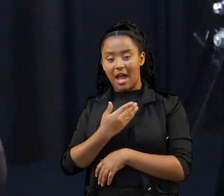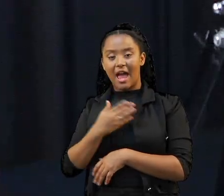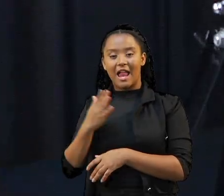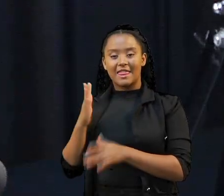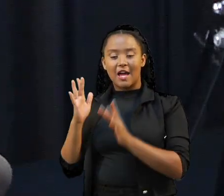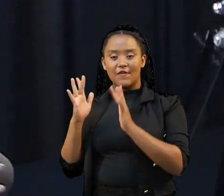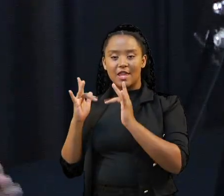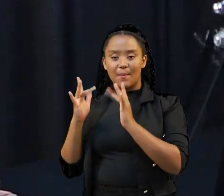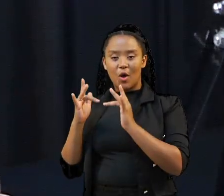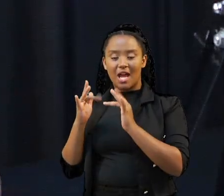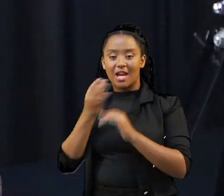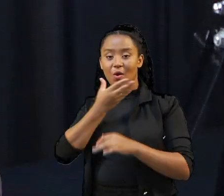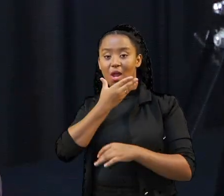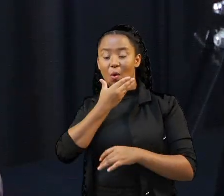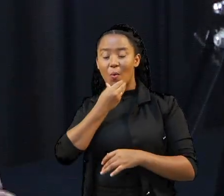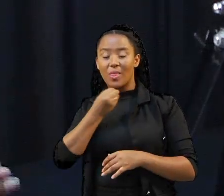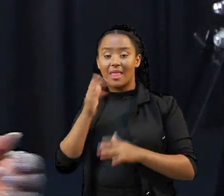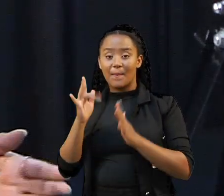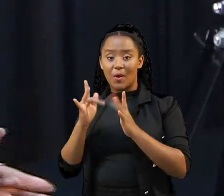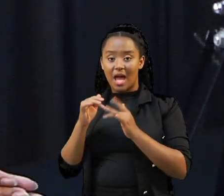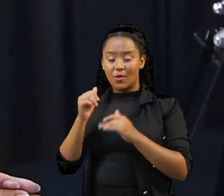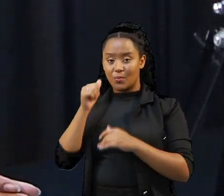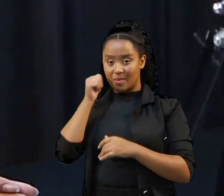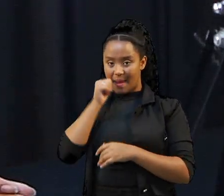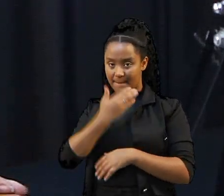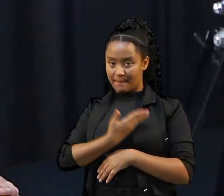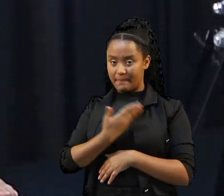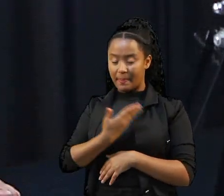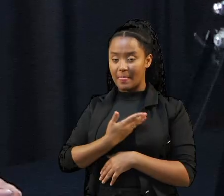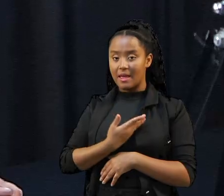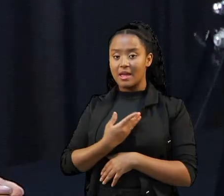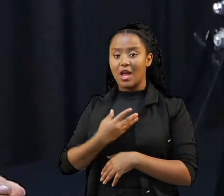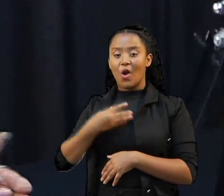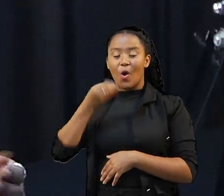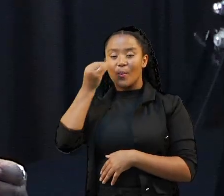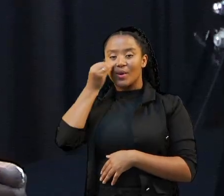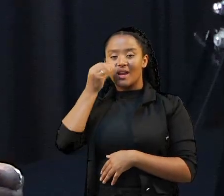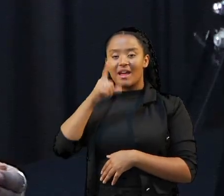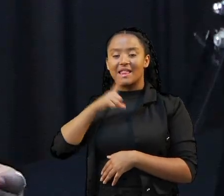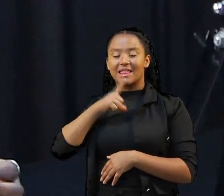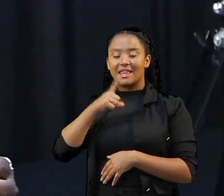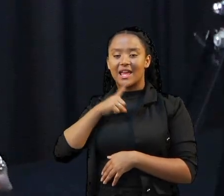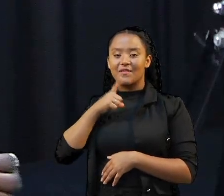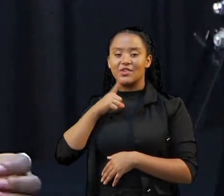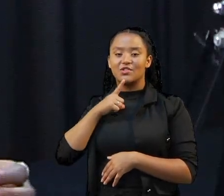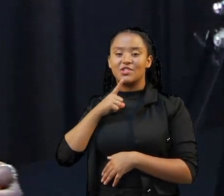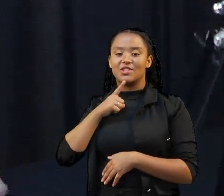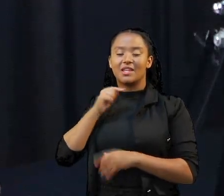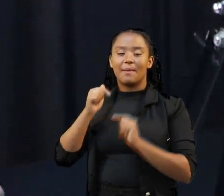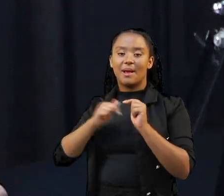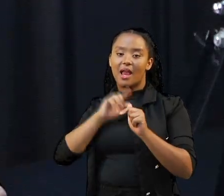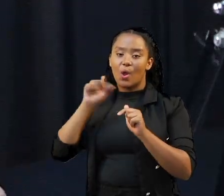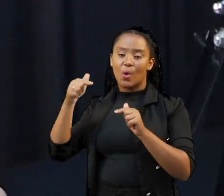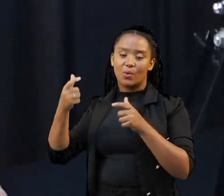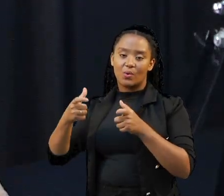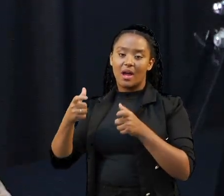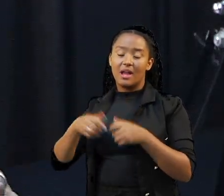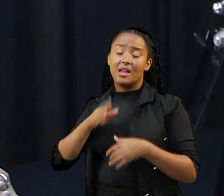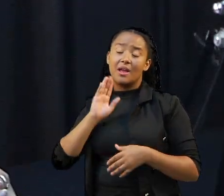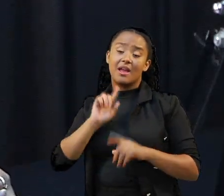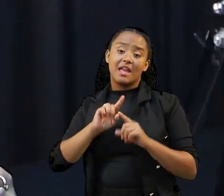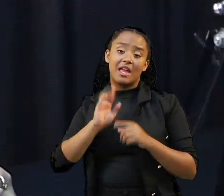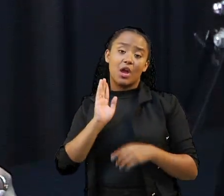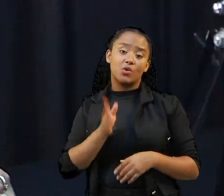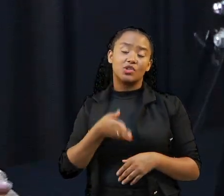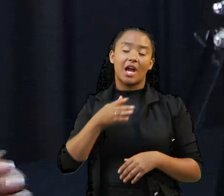teve uma oportunidade de ir para lá, para Santa Catarina, e ela foi junto. E eu já estava com planos de morar com ela, de vir para cá, sabe? Quando eu